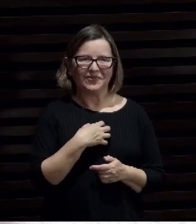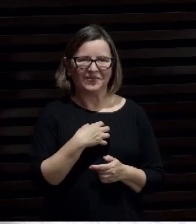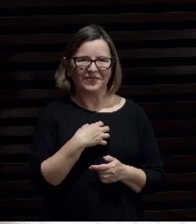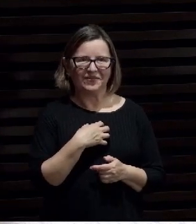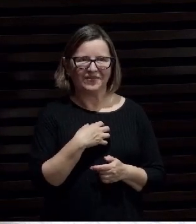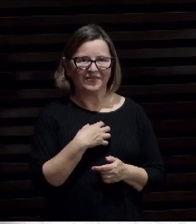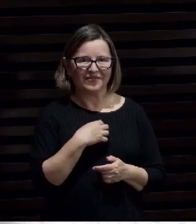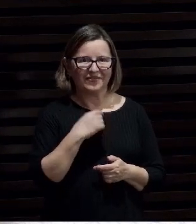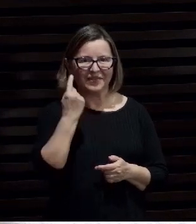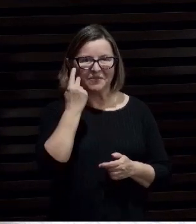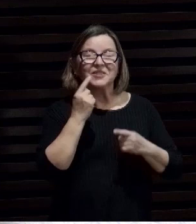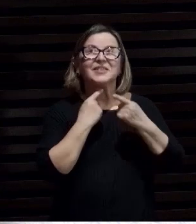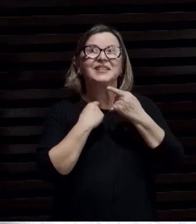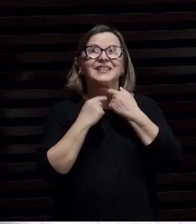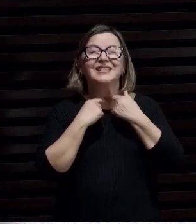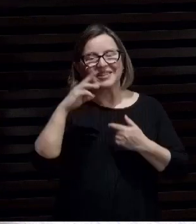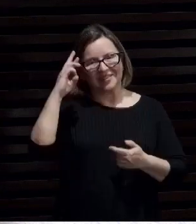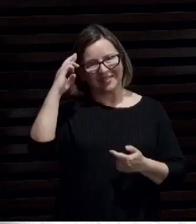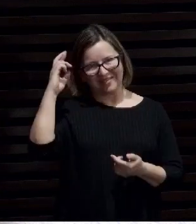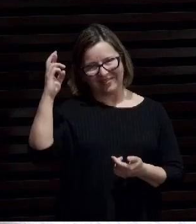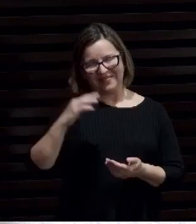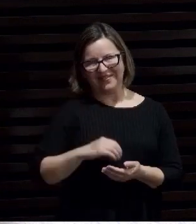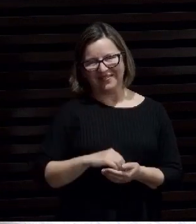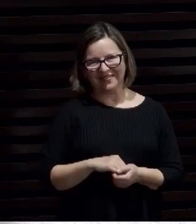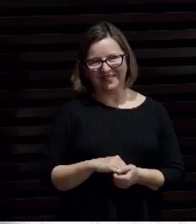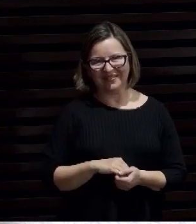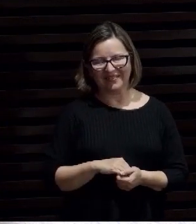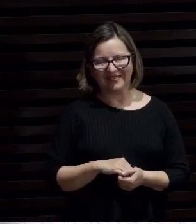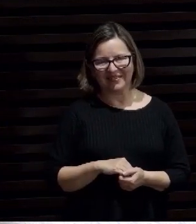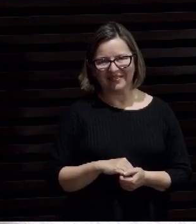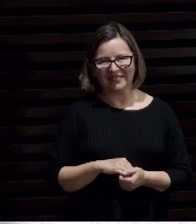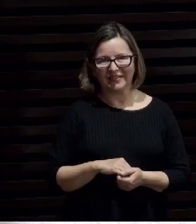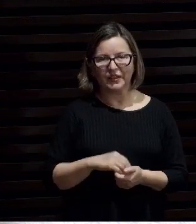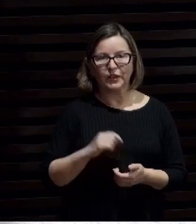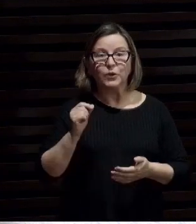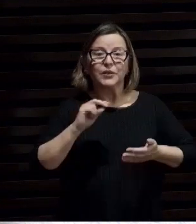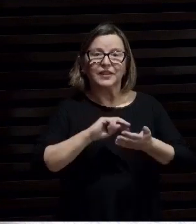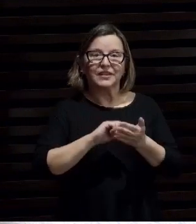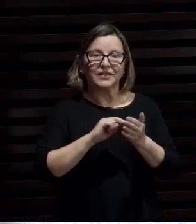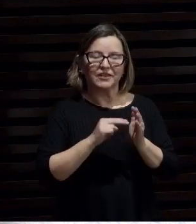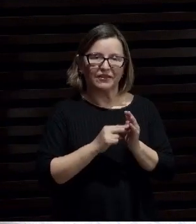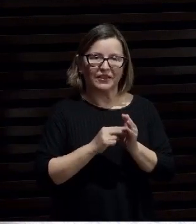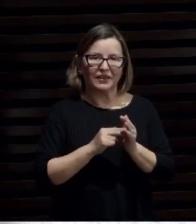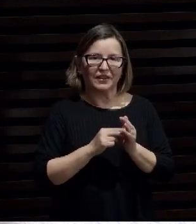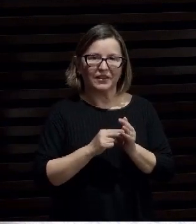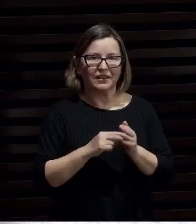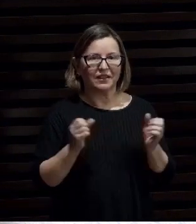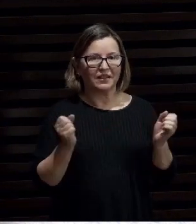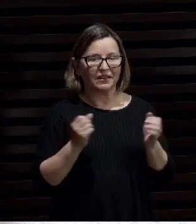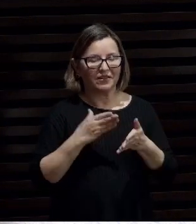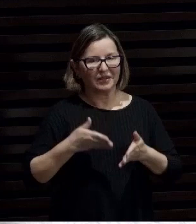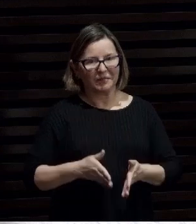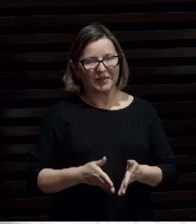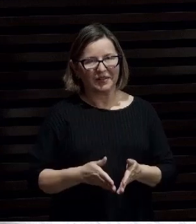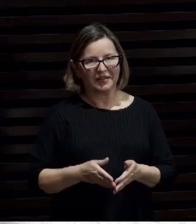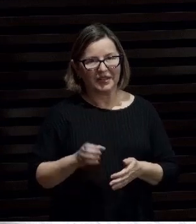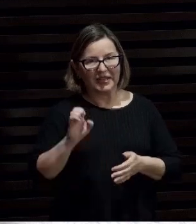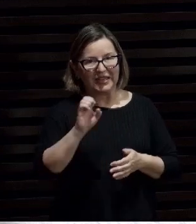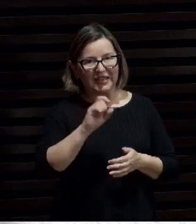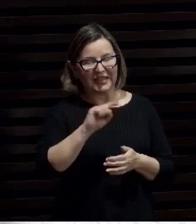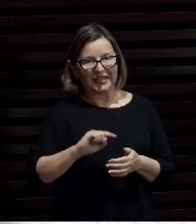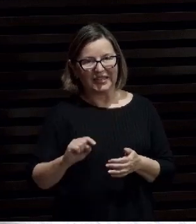para desejar o Senhor. E o que é o novo nascimento? Ezequiel capítulo 36,